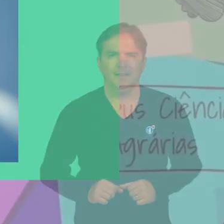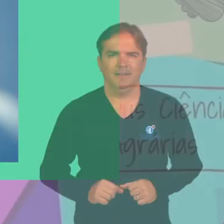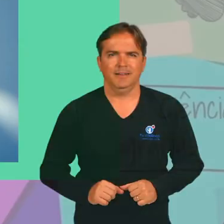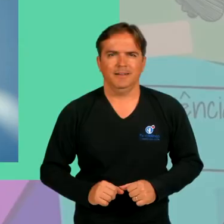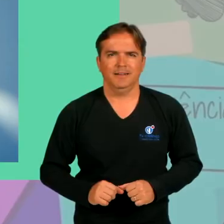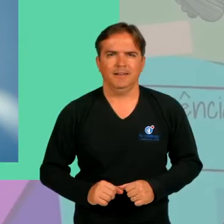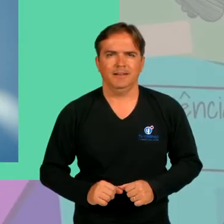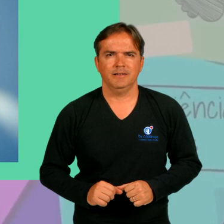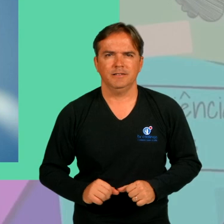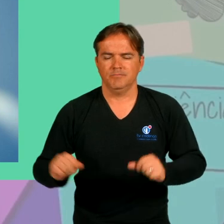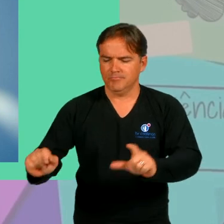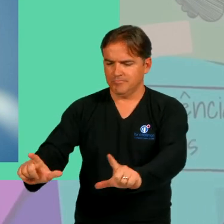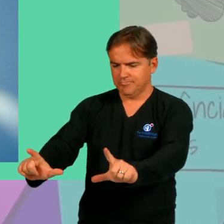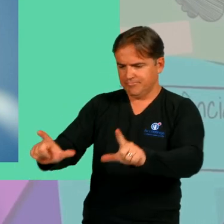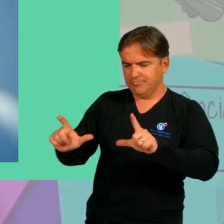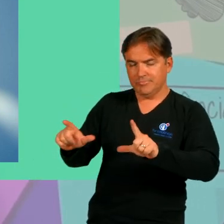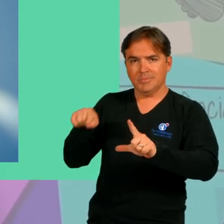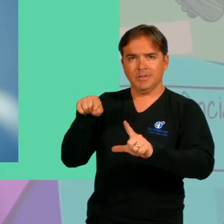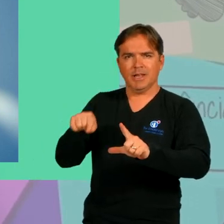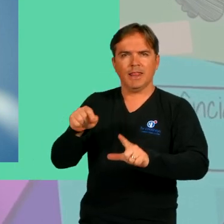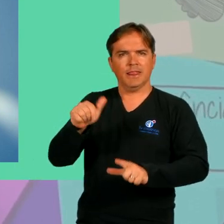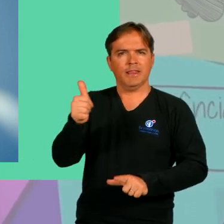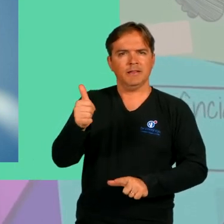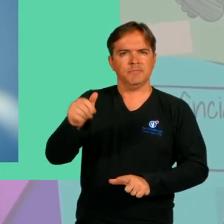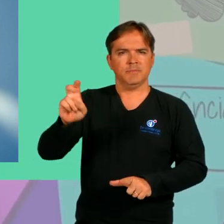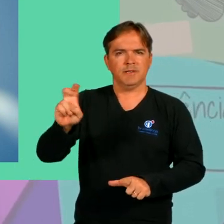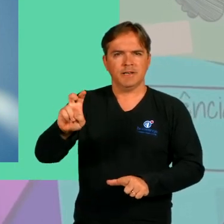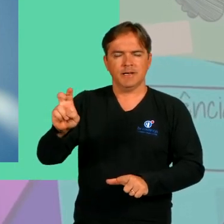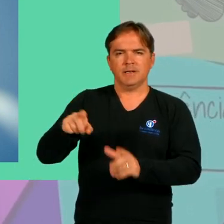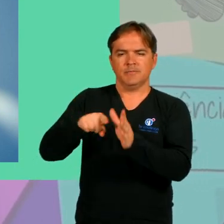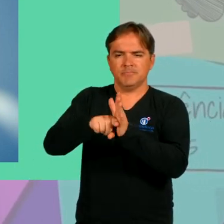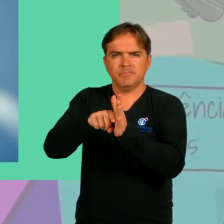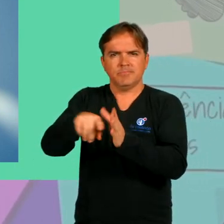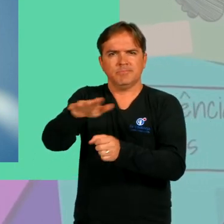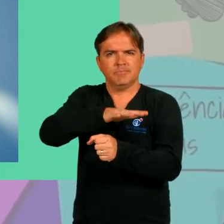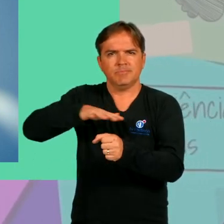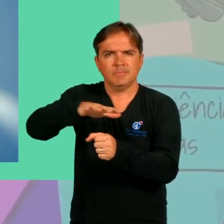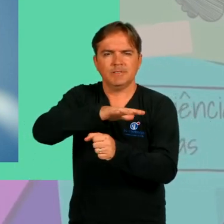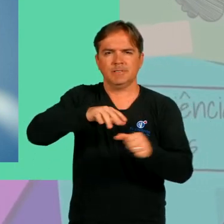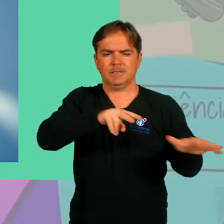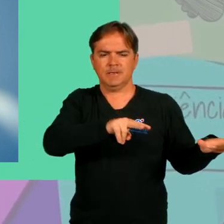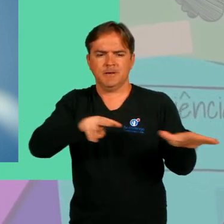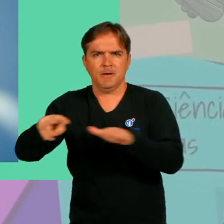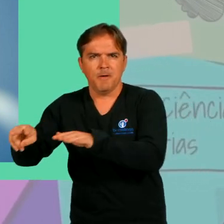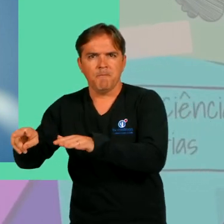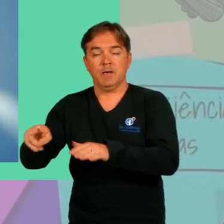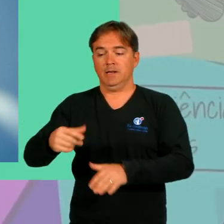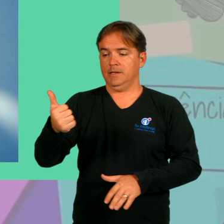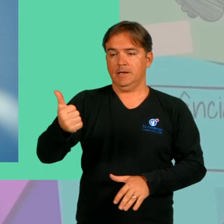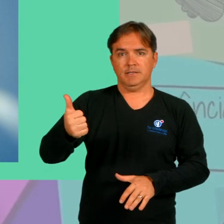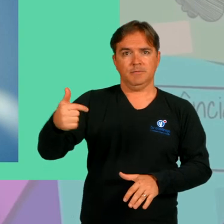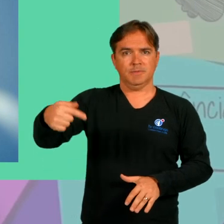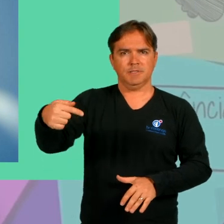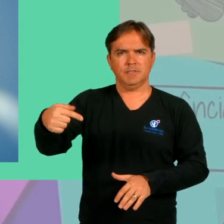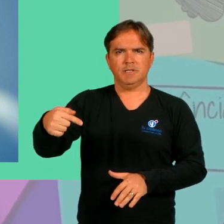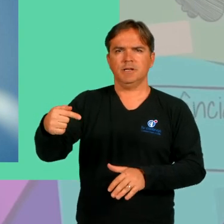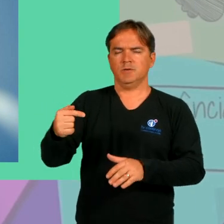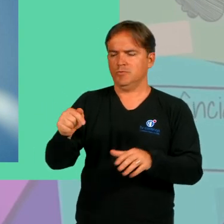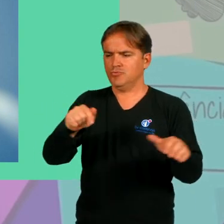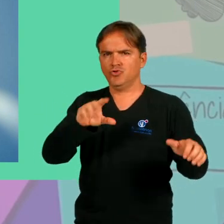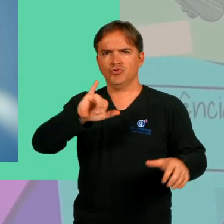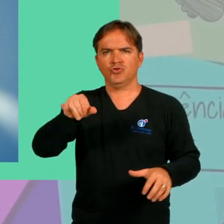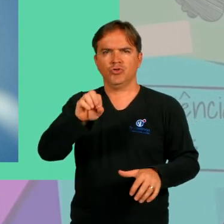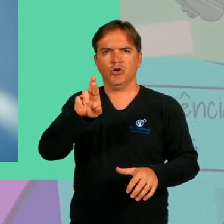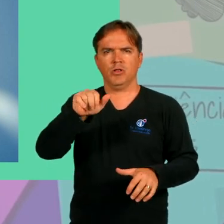o certificados da 15ª semana de ensino pesquisa e extensão da 17ª jornada de iniciação científica